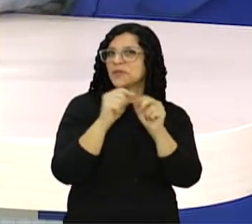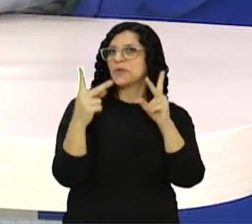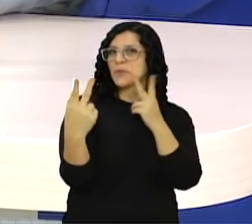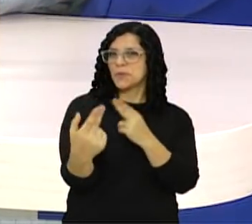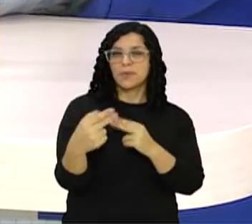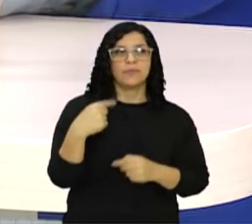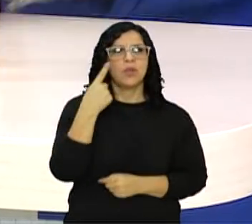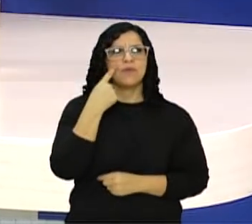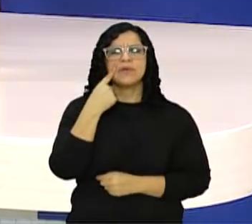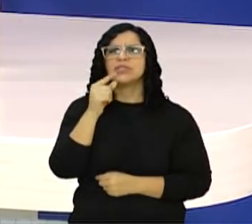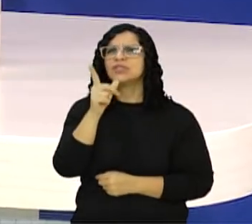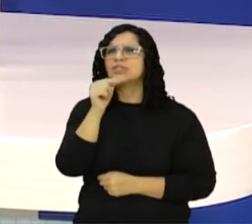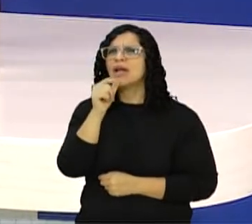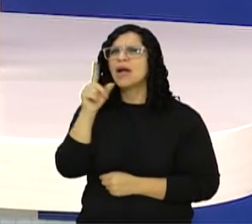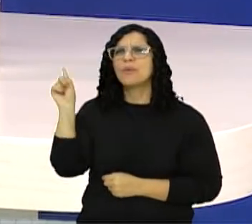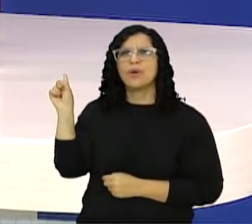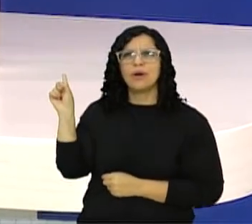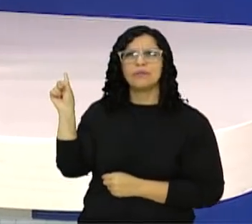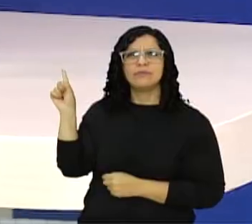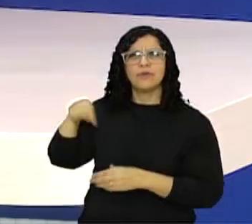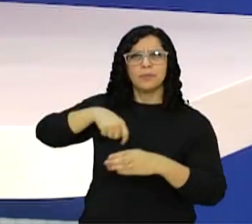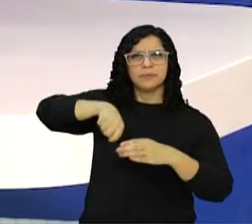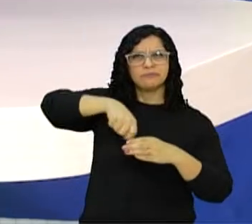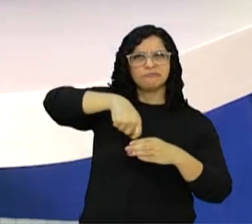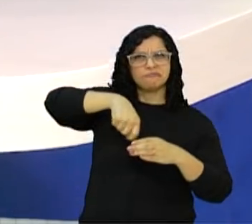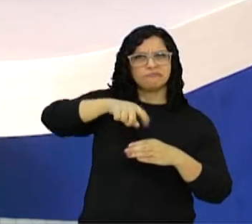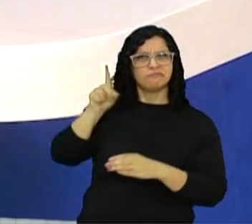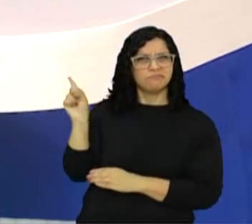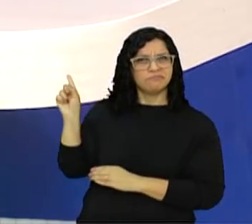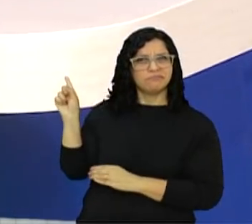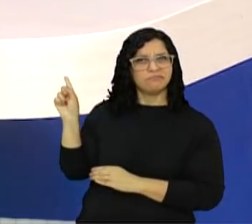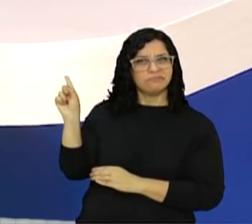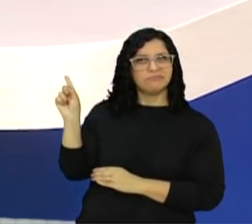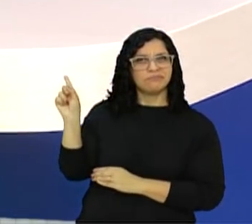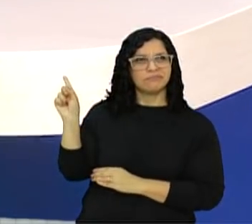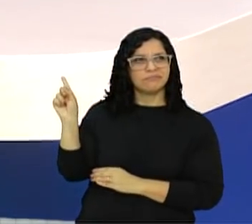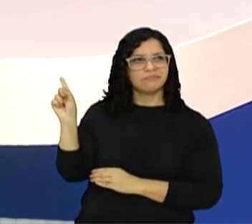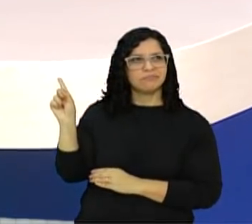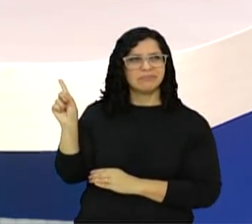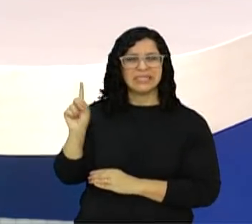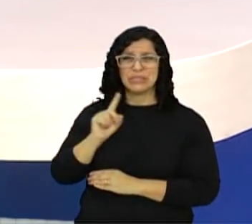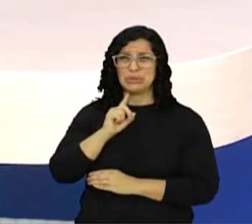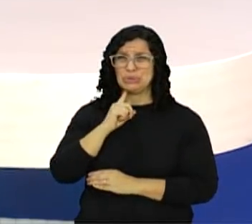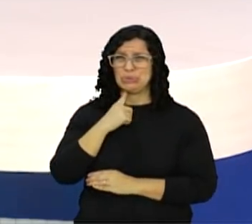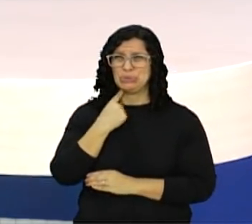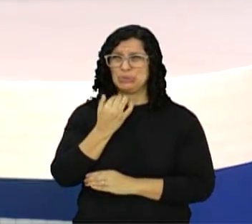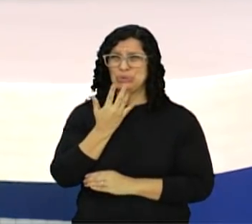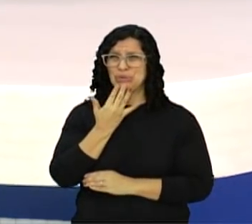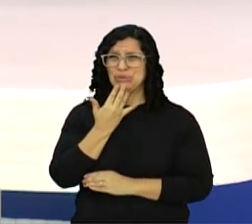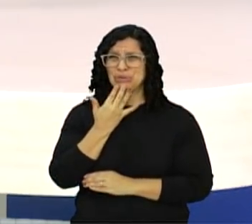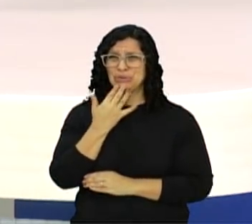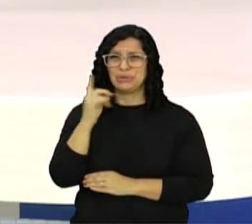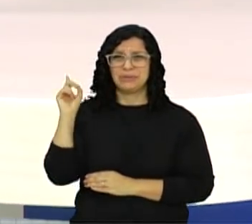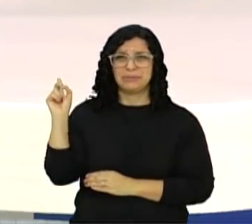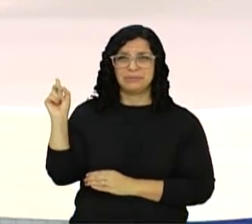fizeram. E olha a água como ela era antes. Vou até mexer. Olha lá, ó. Olhem a cor.